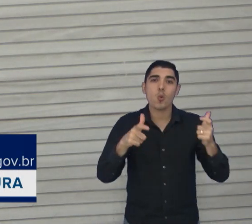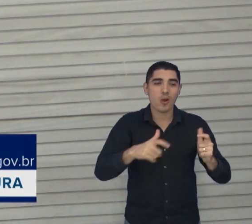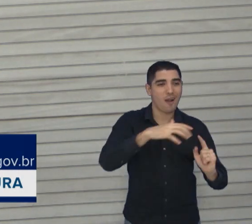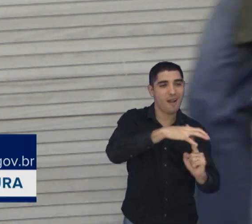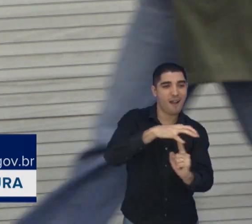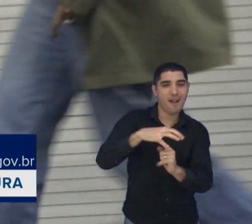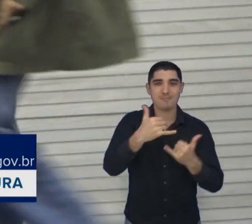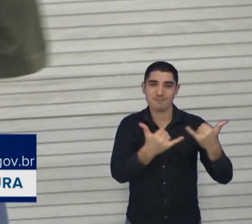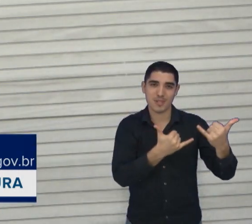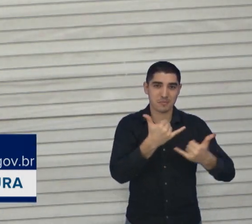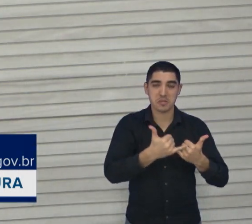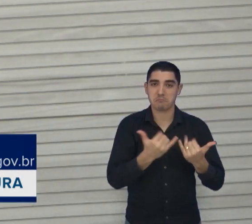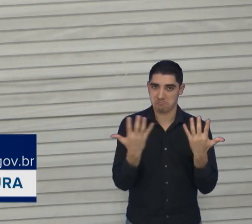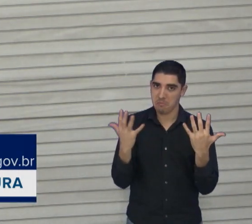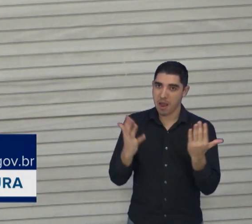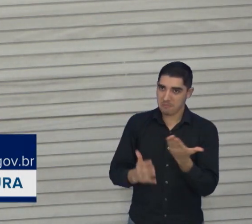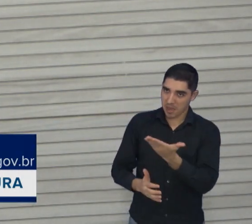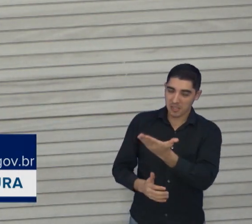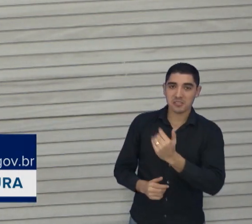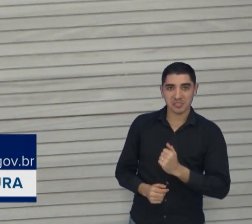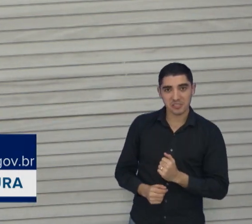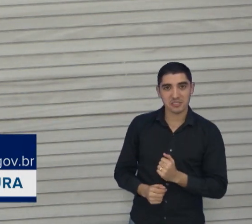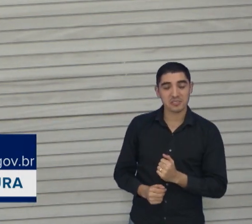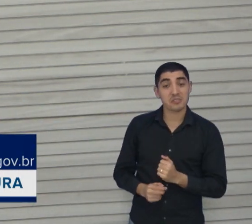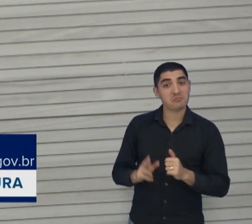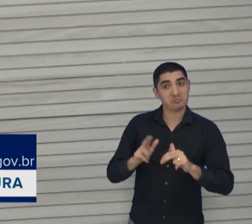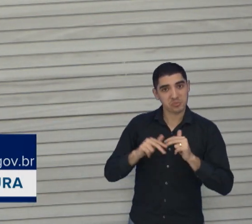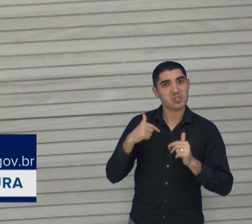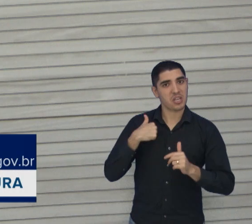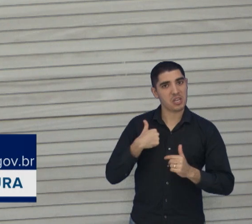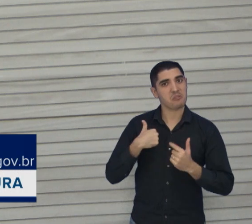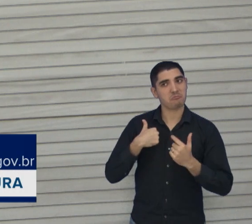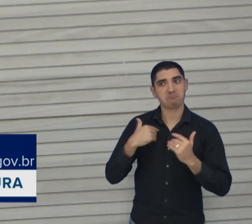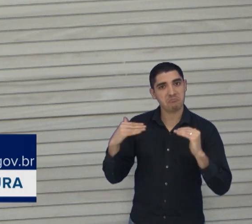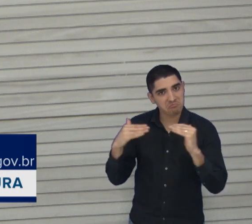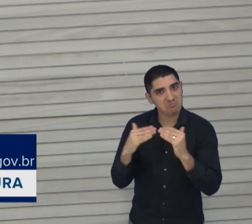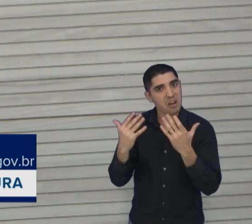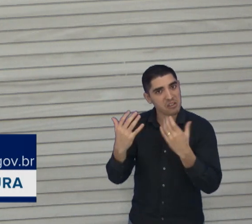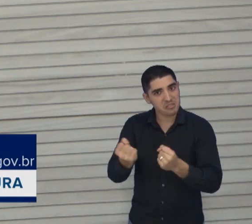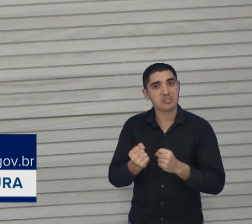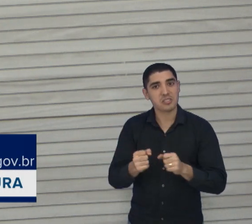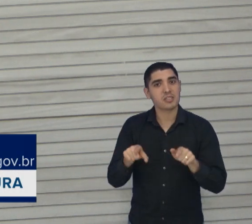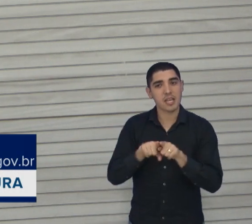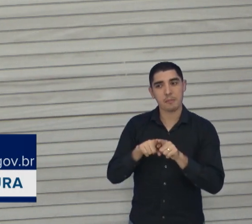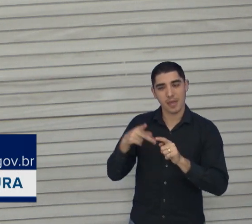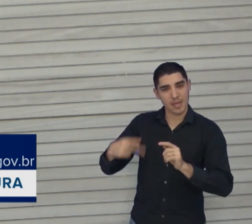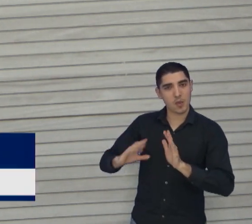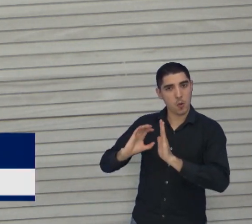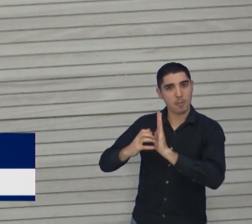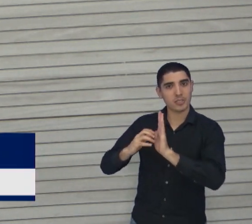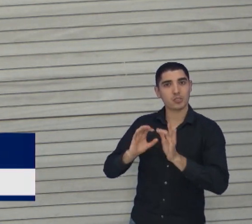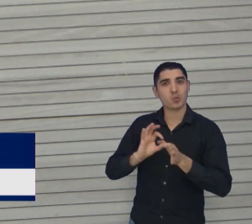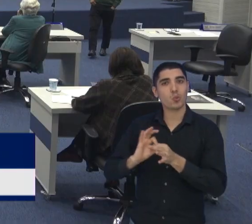cidade. Então, parabéns, por isso teve o nosso voto favorável e toda a bancada do União Brasil.